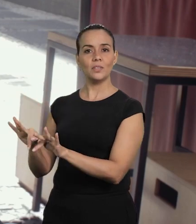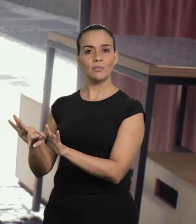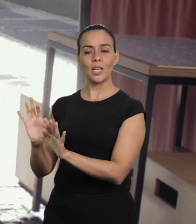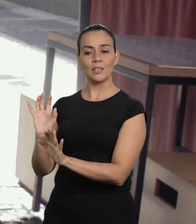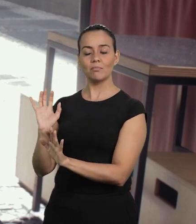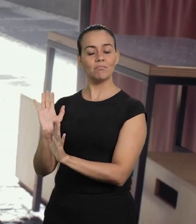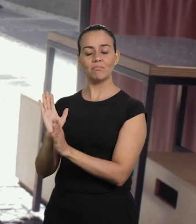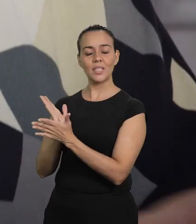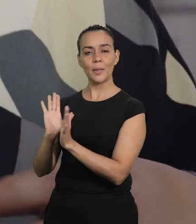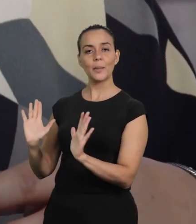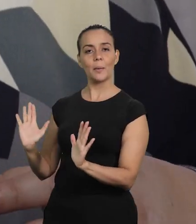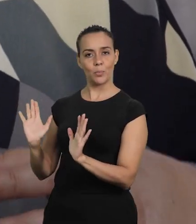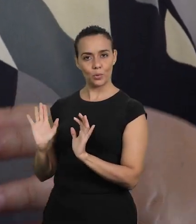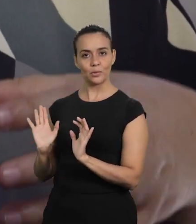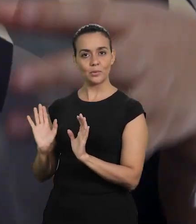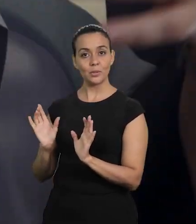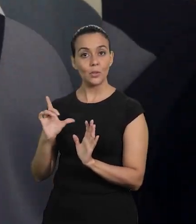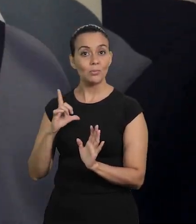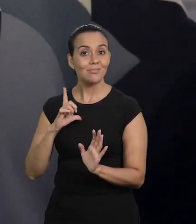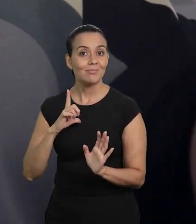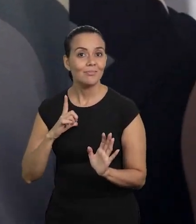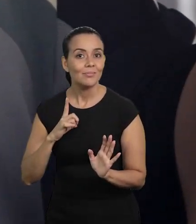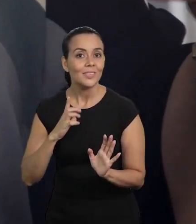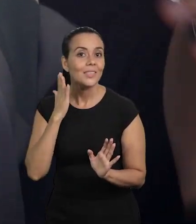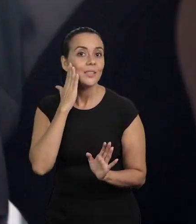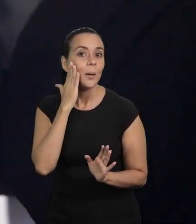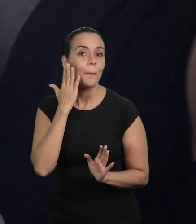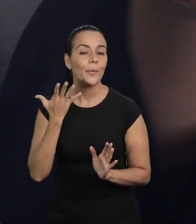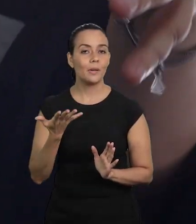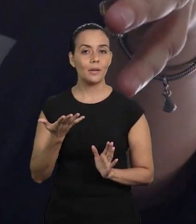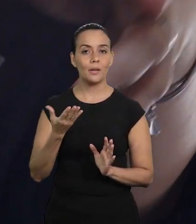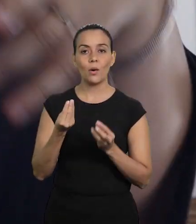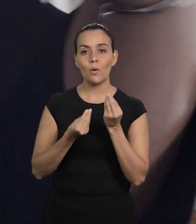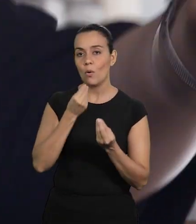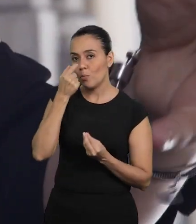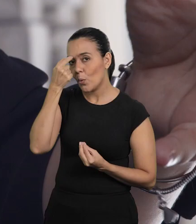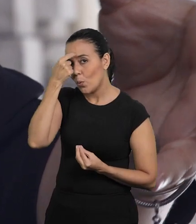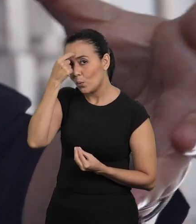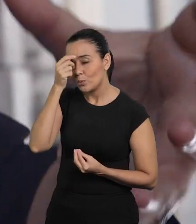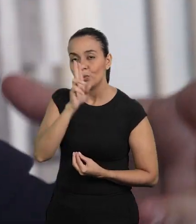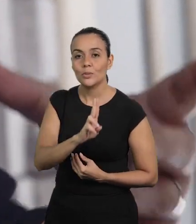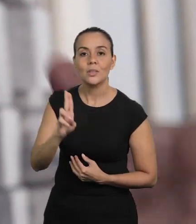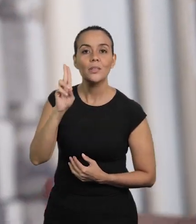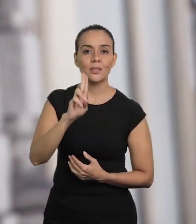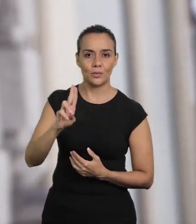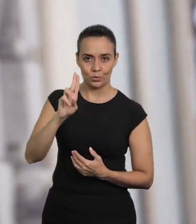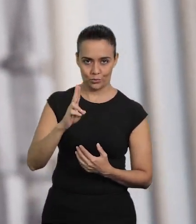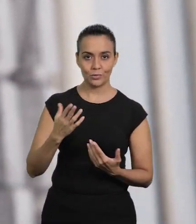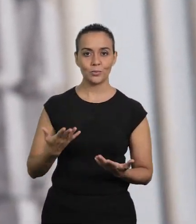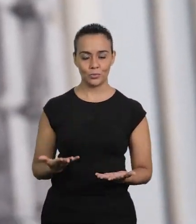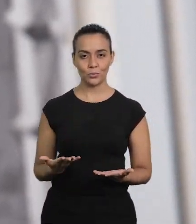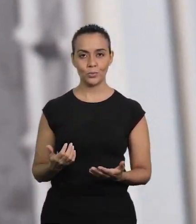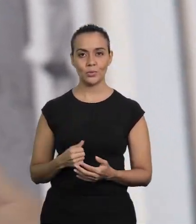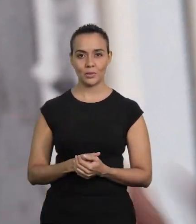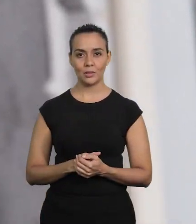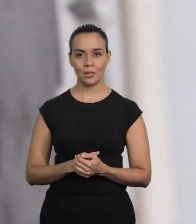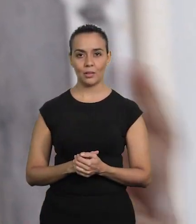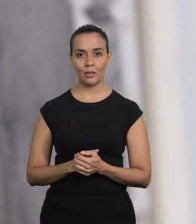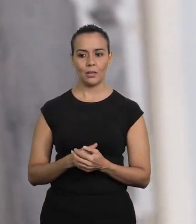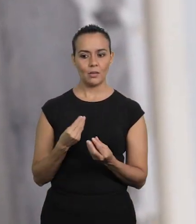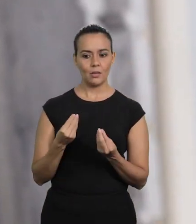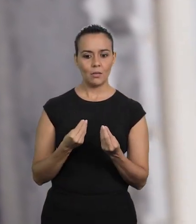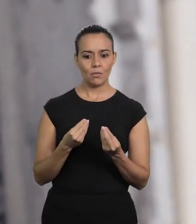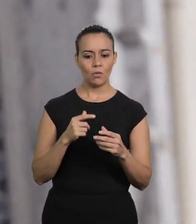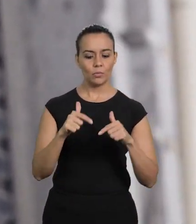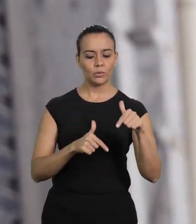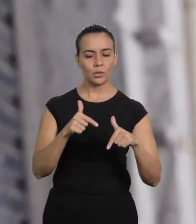por todas as frentes, né? Então você tenta usar objetos e serviços que já estão aí, ao invés de tentar colocar